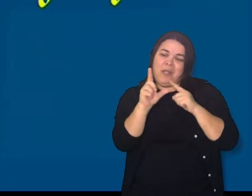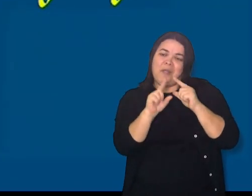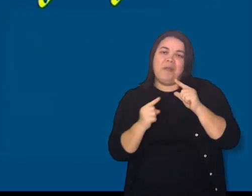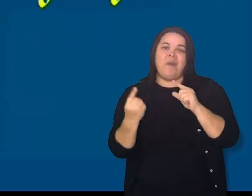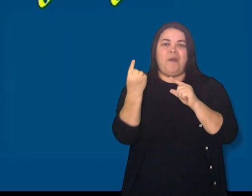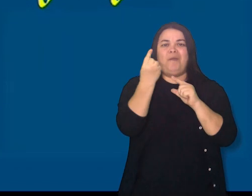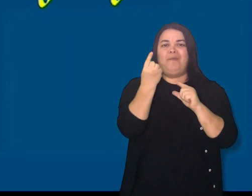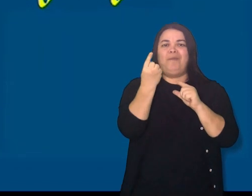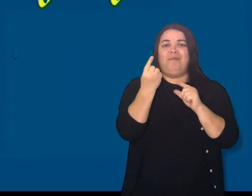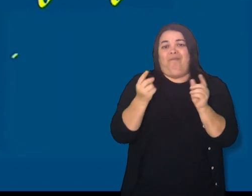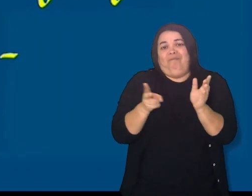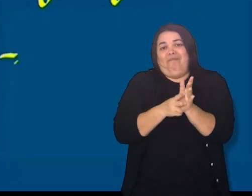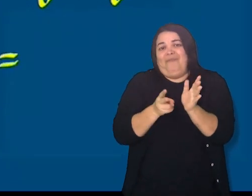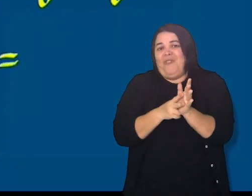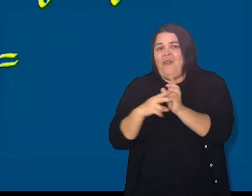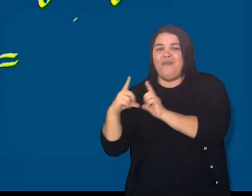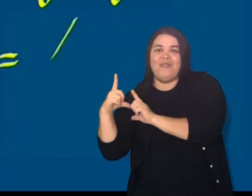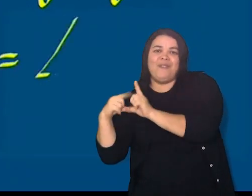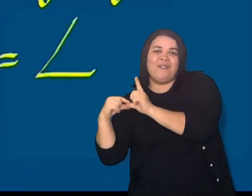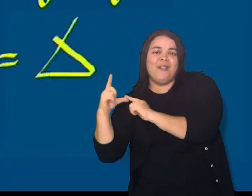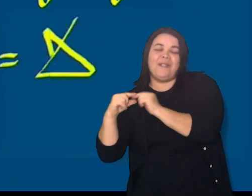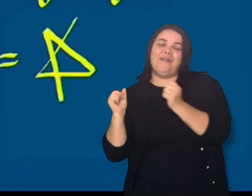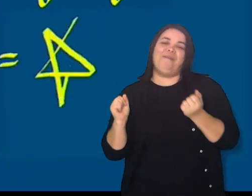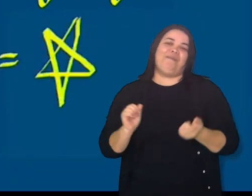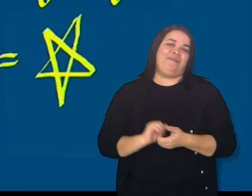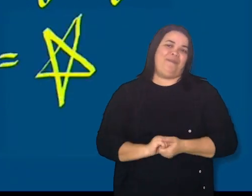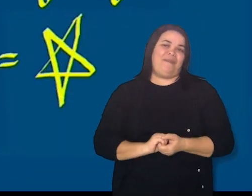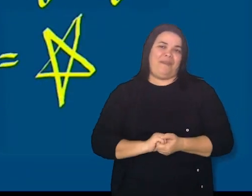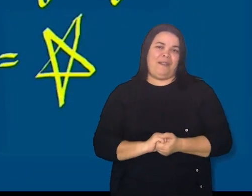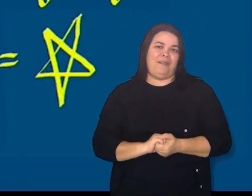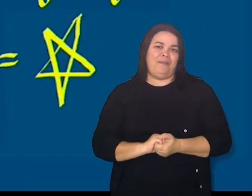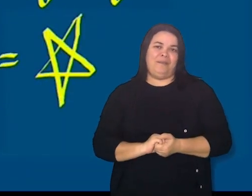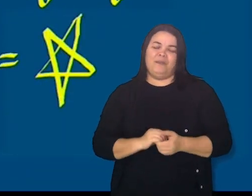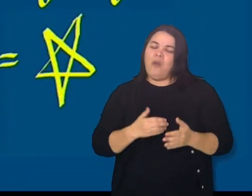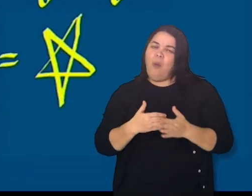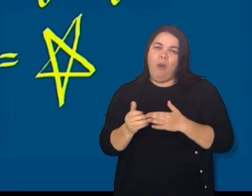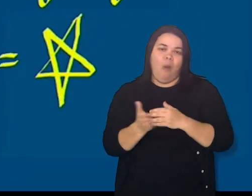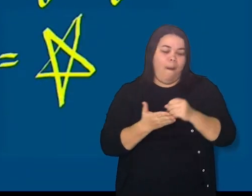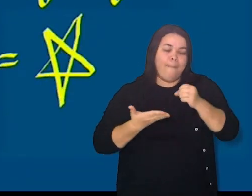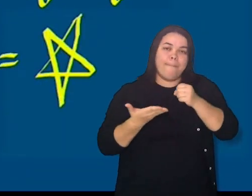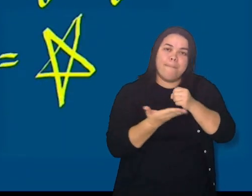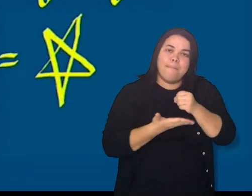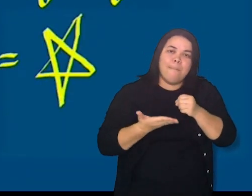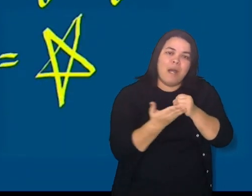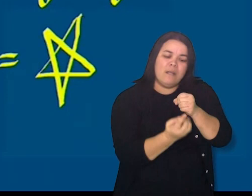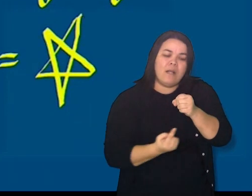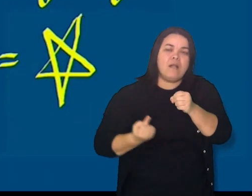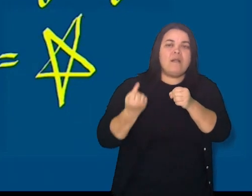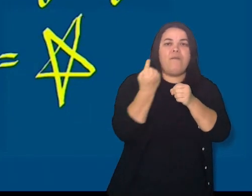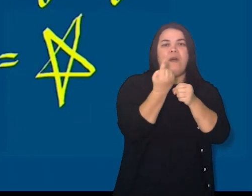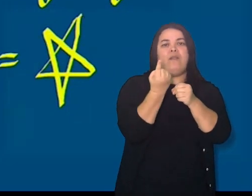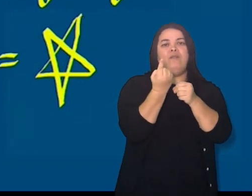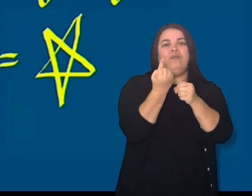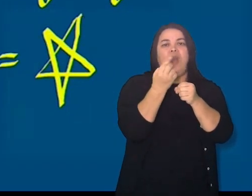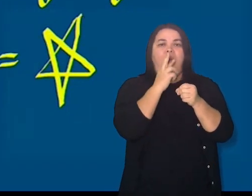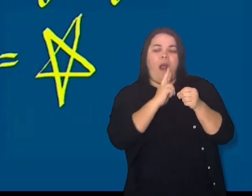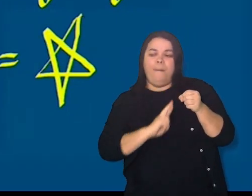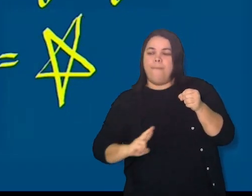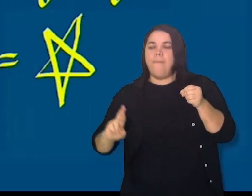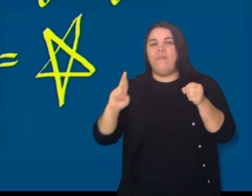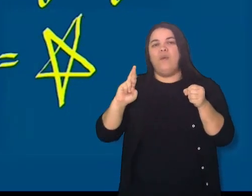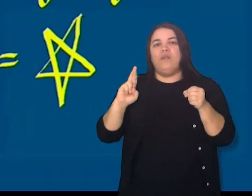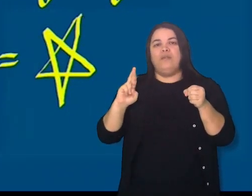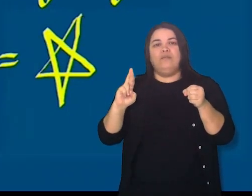Estrelinha elevado a 1 é igual a estrelinha. Ou seja, toda base elevada a 1